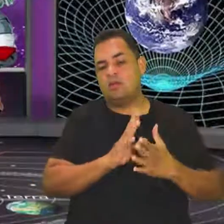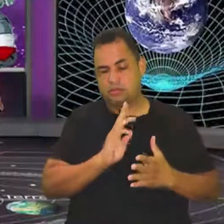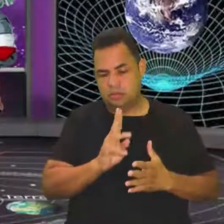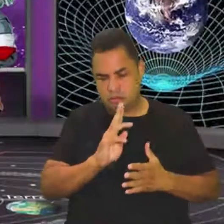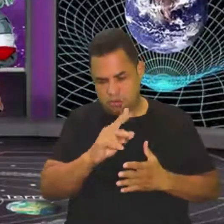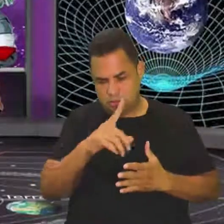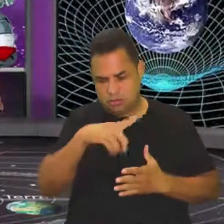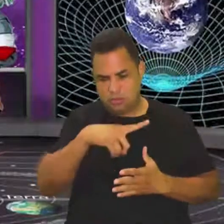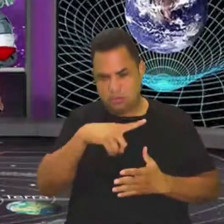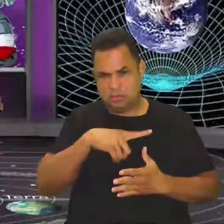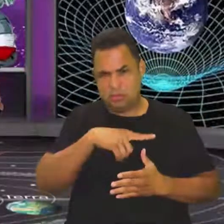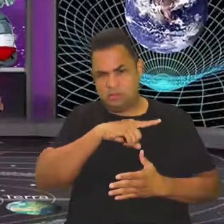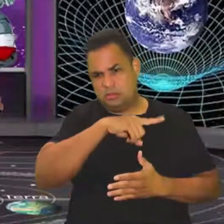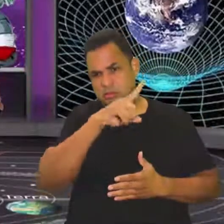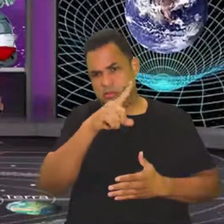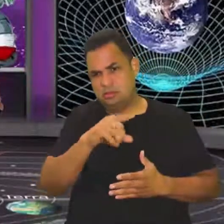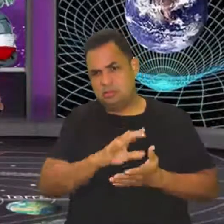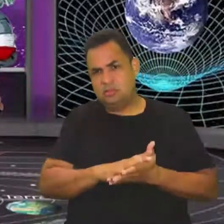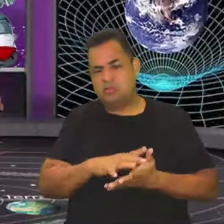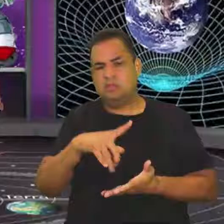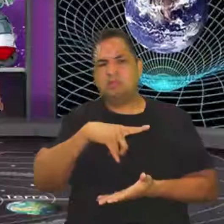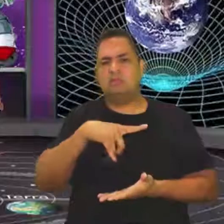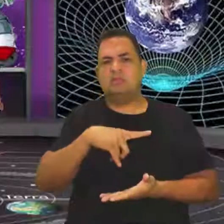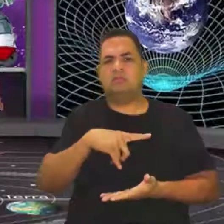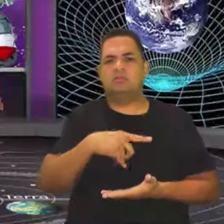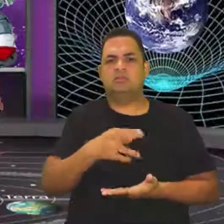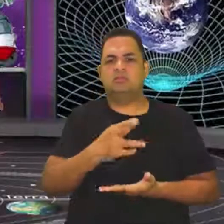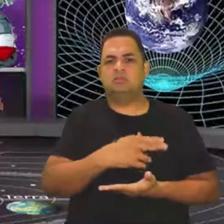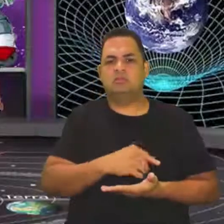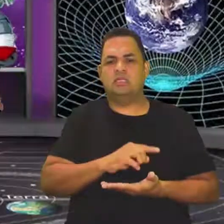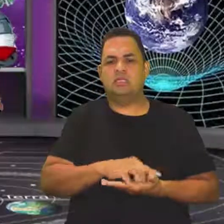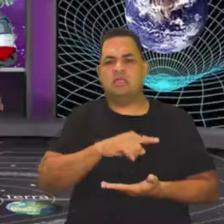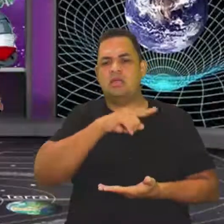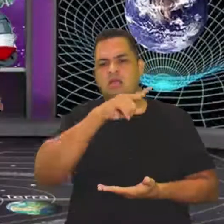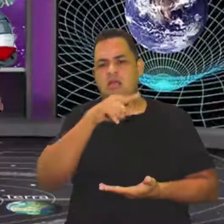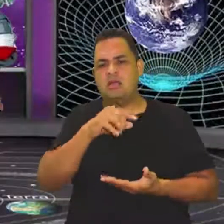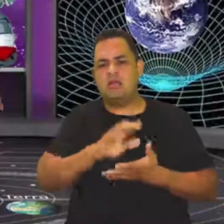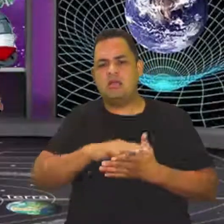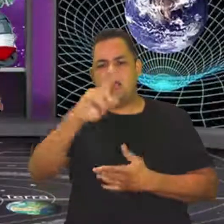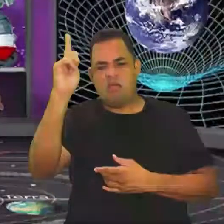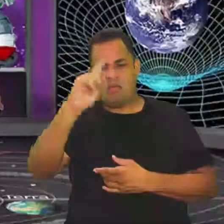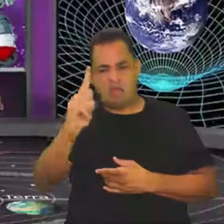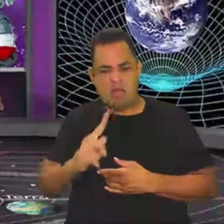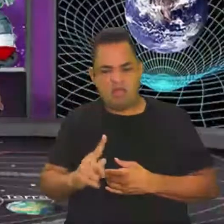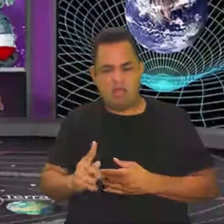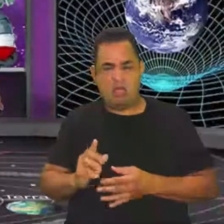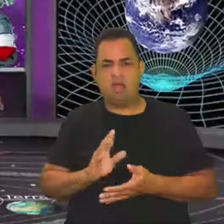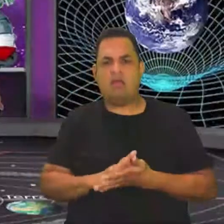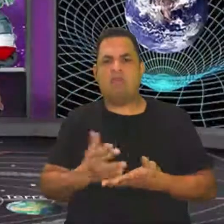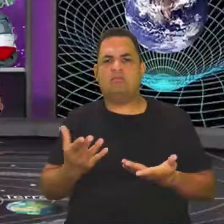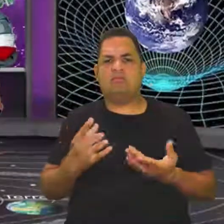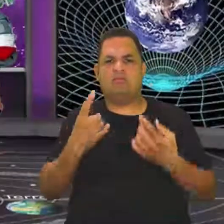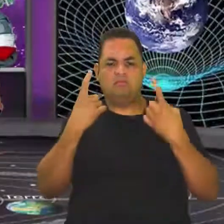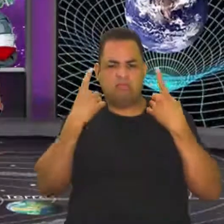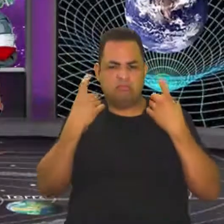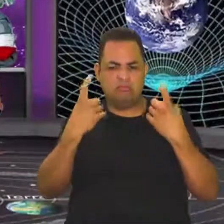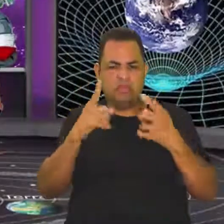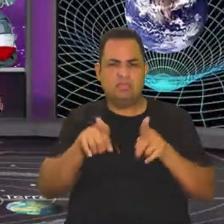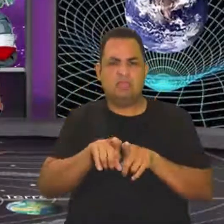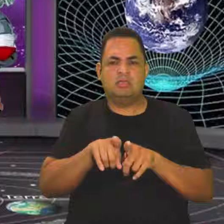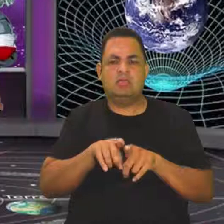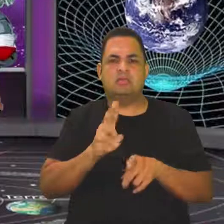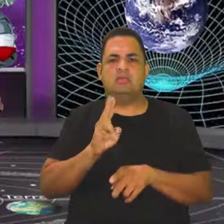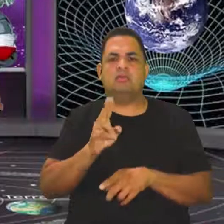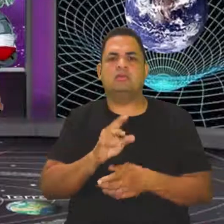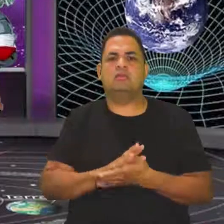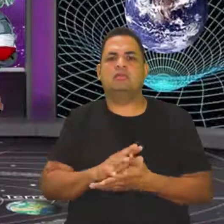essa oscilação, sobrecarga, queda de raios ali perto, dá uma sobrecarga na rede, você vê que sempre tem isso,